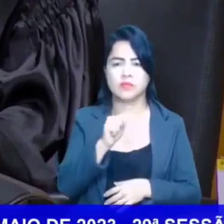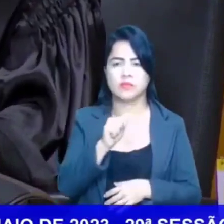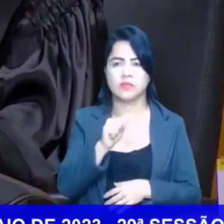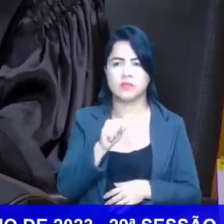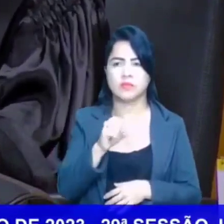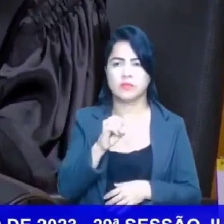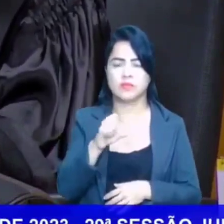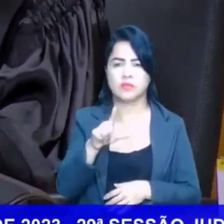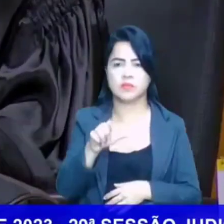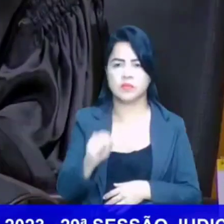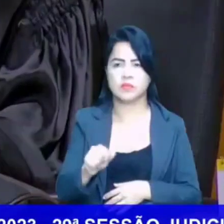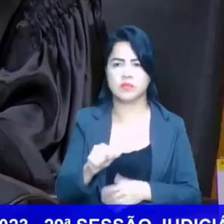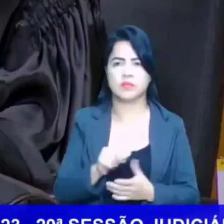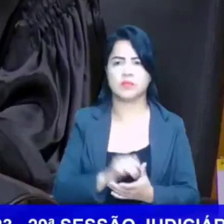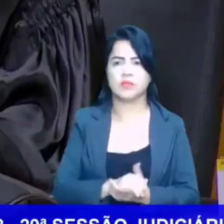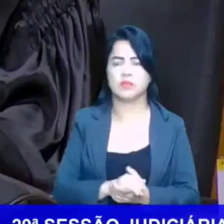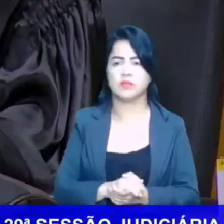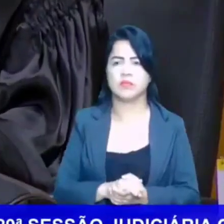Julien,